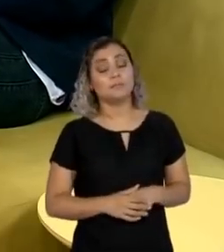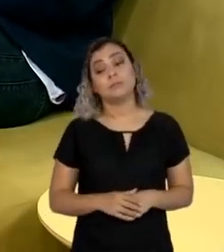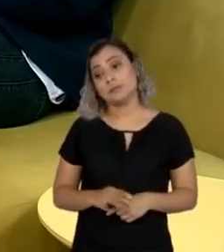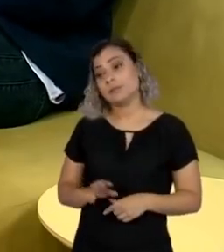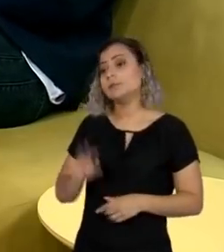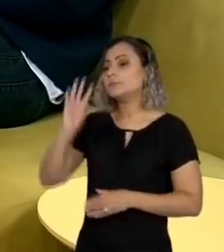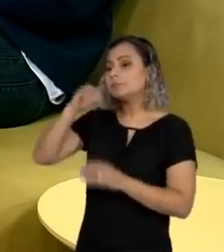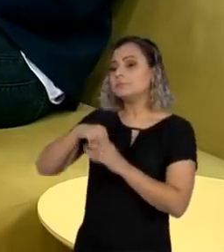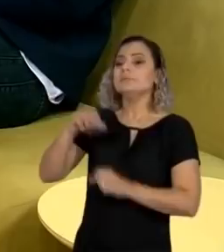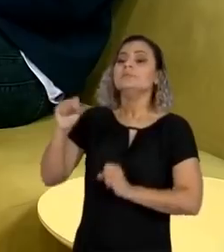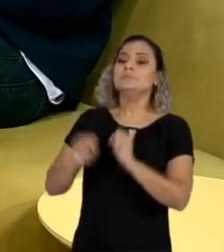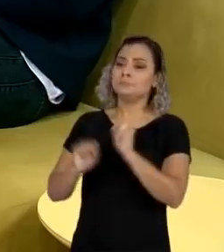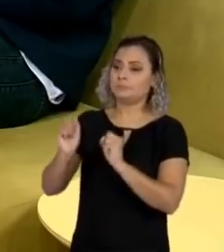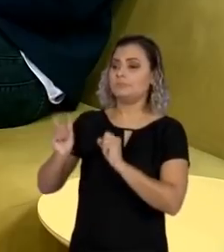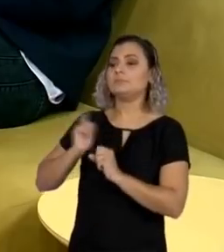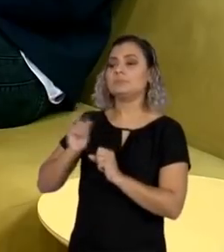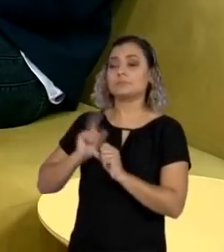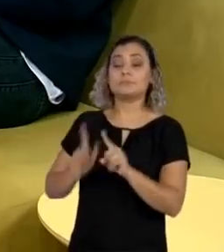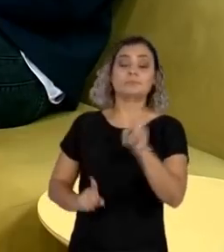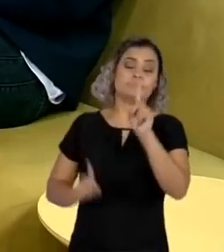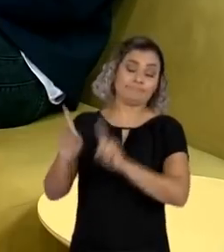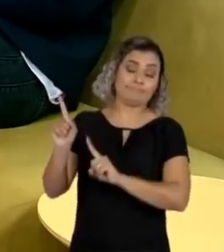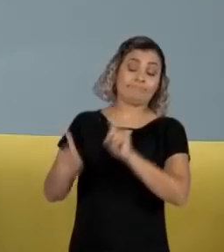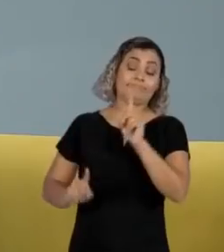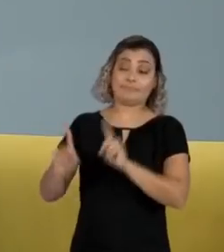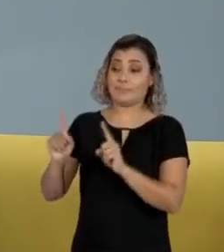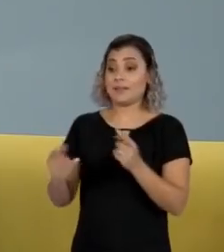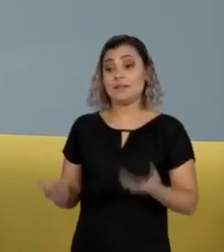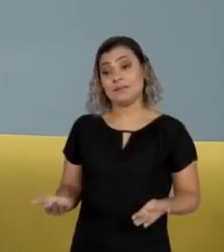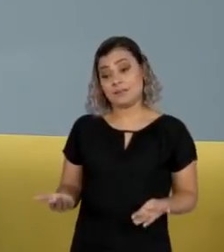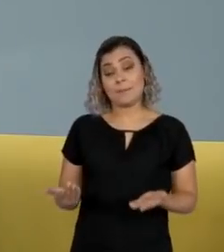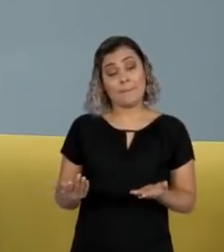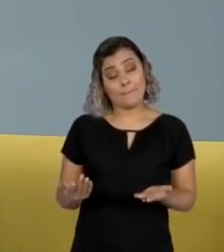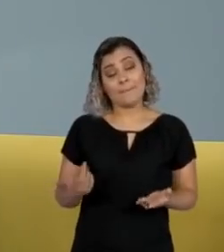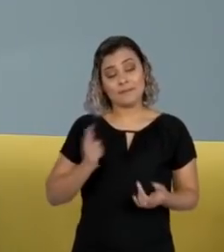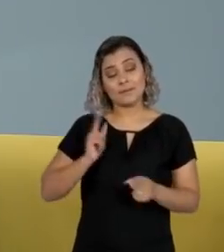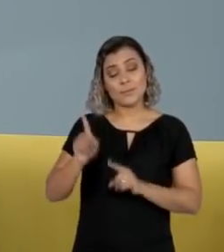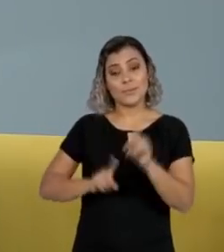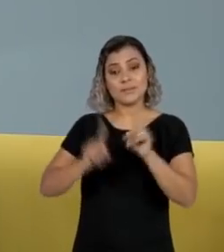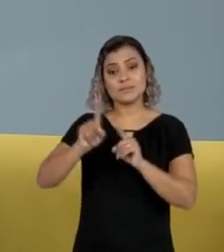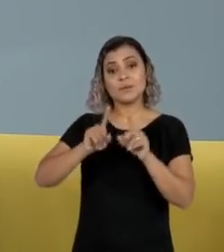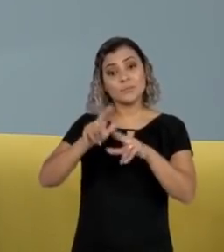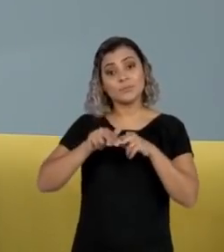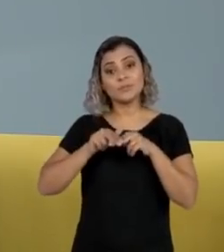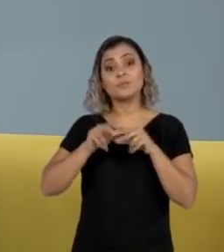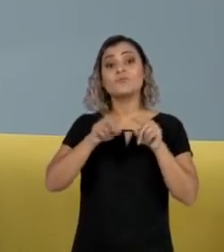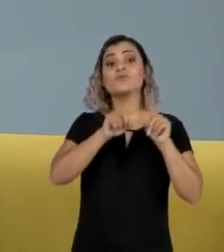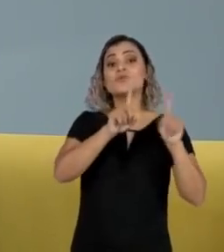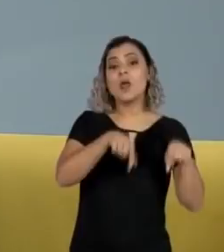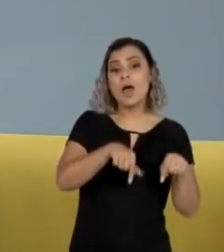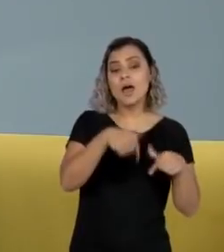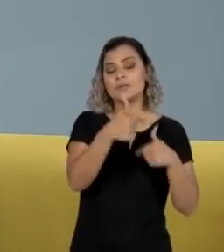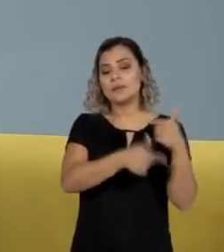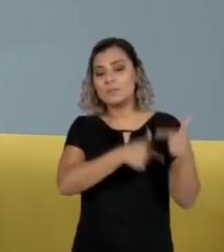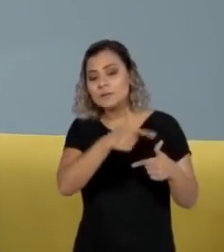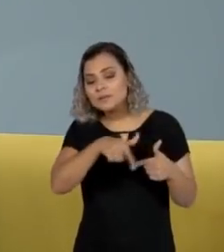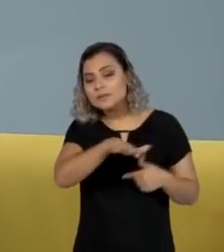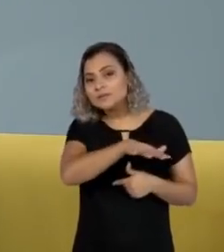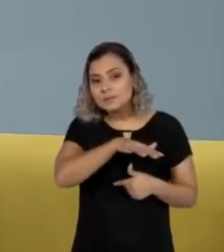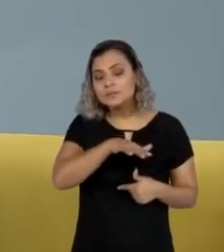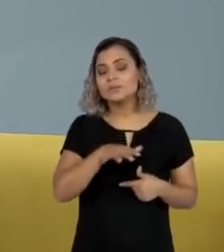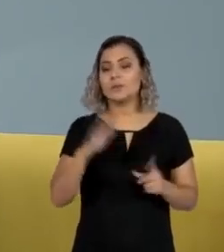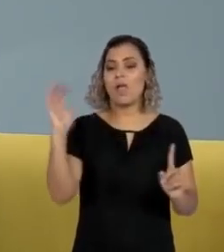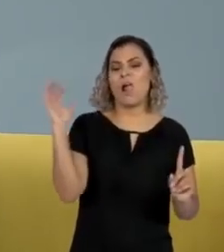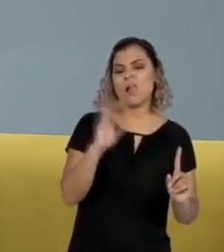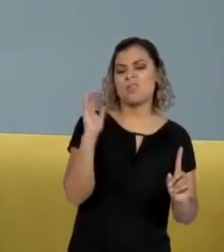empresas estão imersas numa competição muito aguda, né? Isso aí repercute sobre o comportamento dos seus trabalhadores, funcionários,